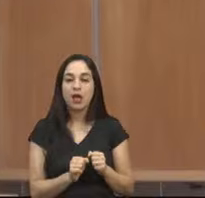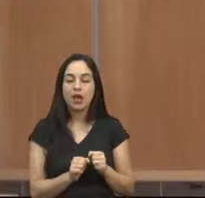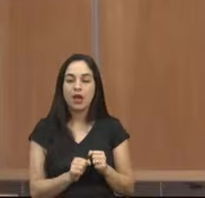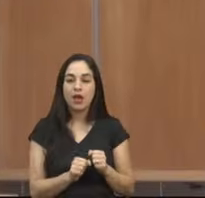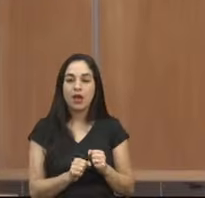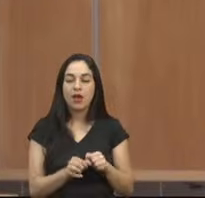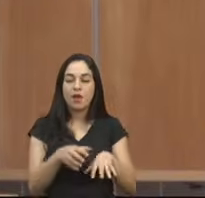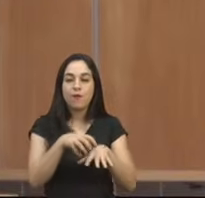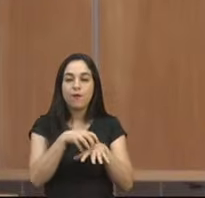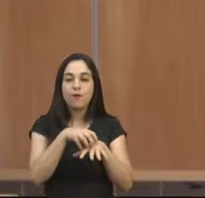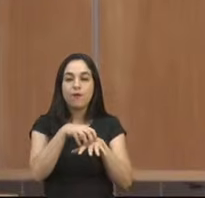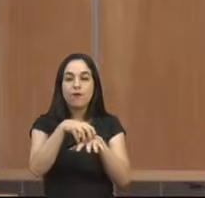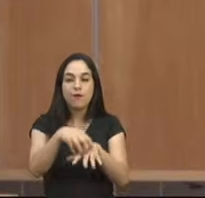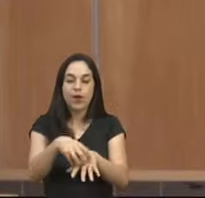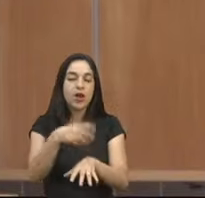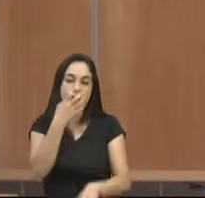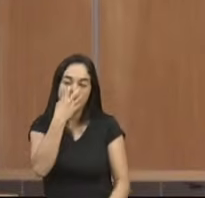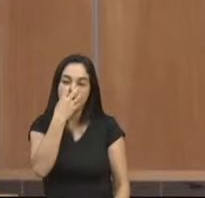odontológica,